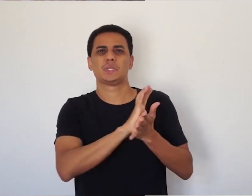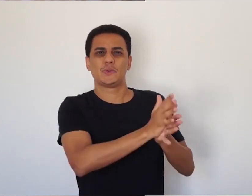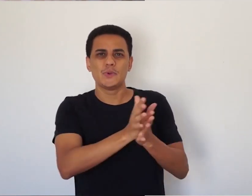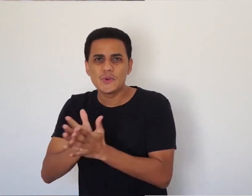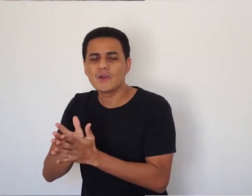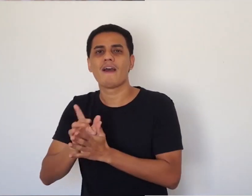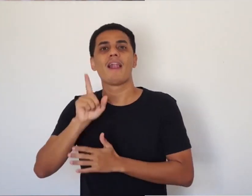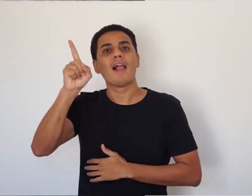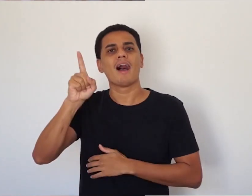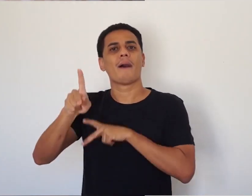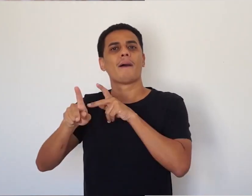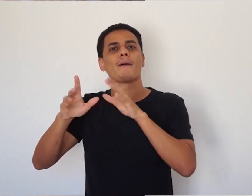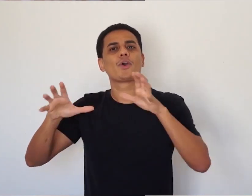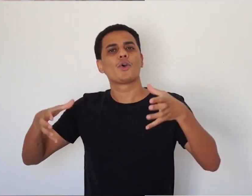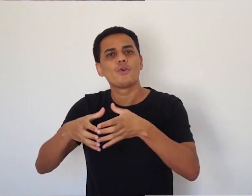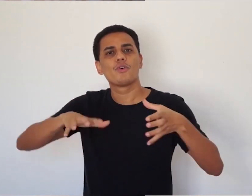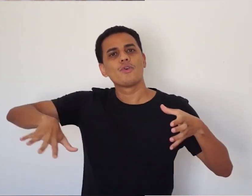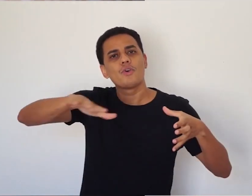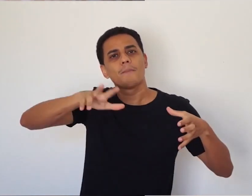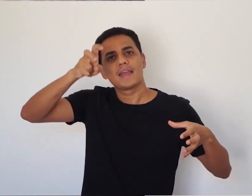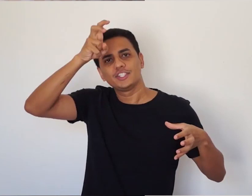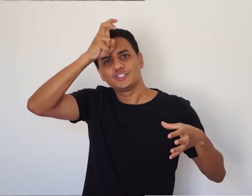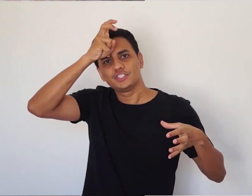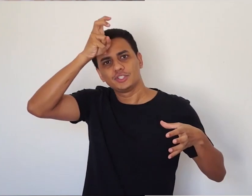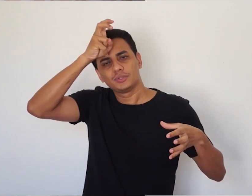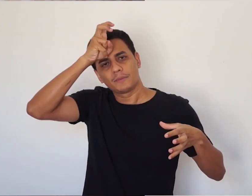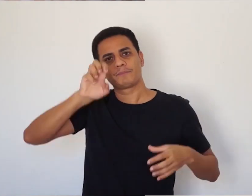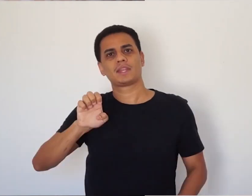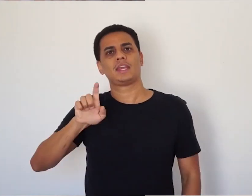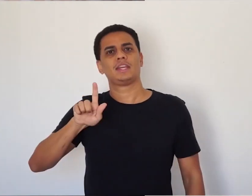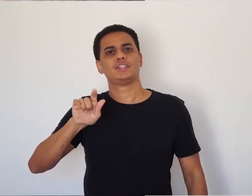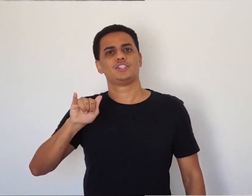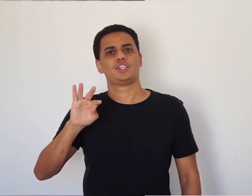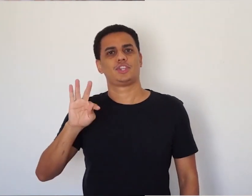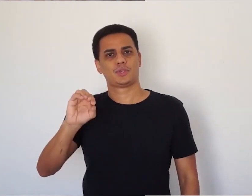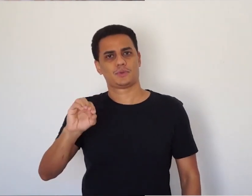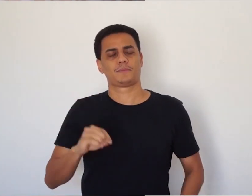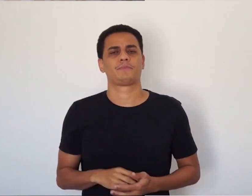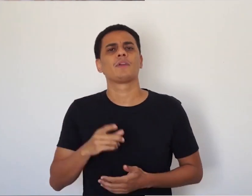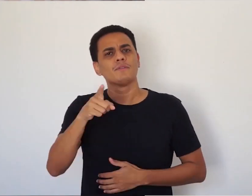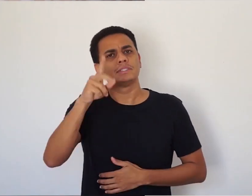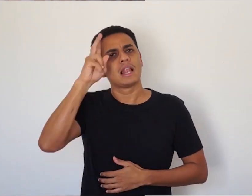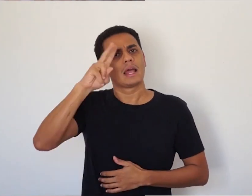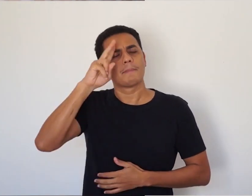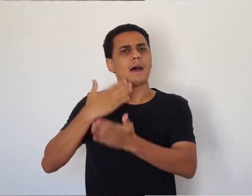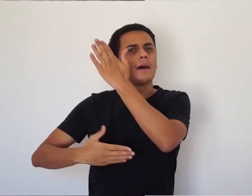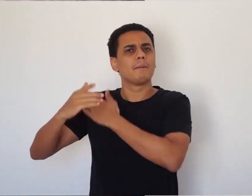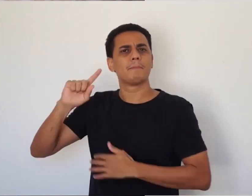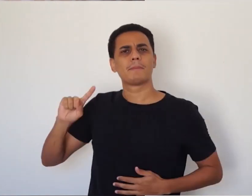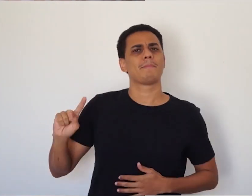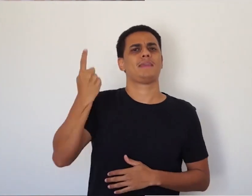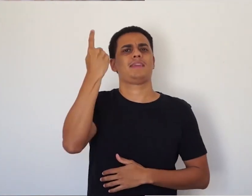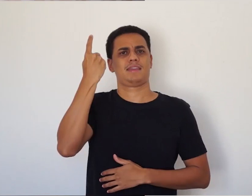vieram sobre o Egito. E eu queria pensar com você sobre essa primeira Páscoa então. Quero te